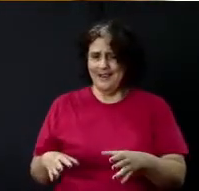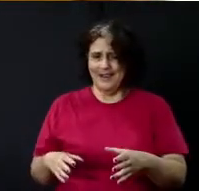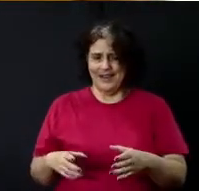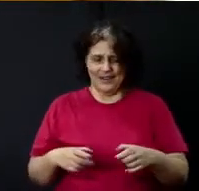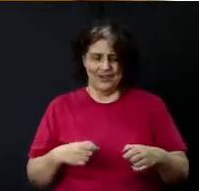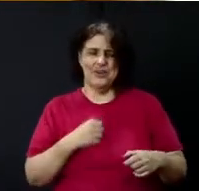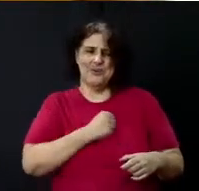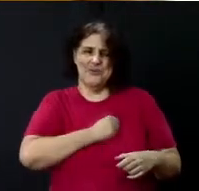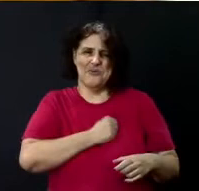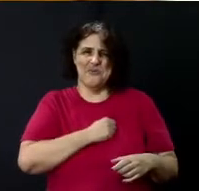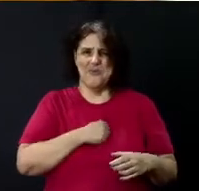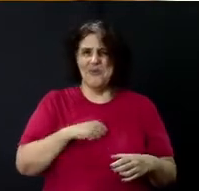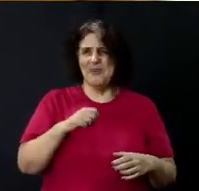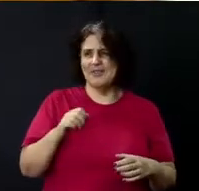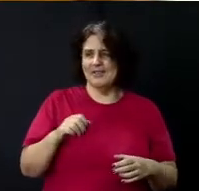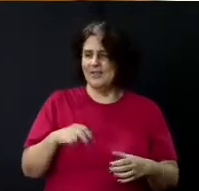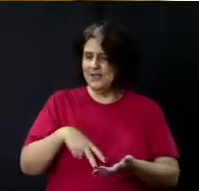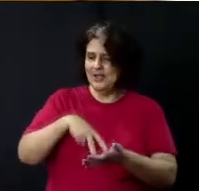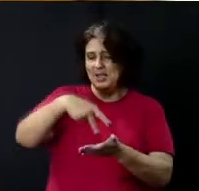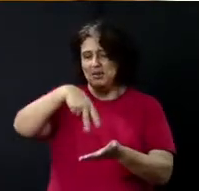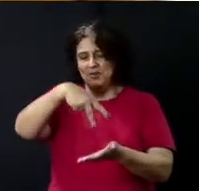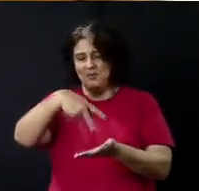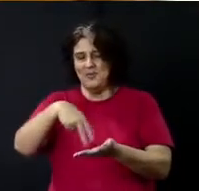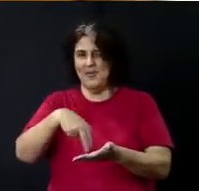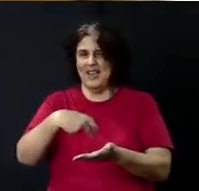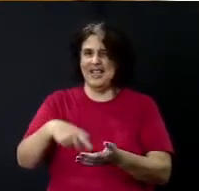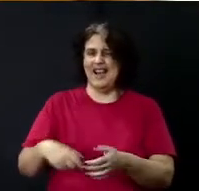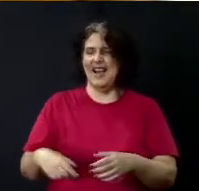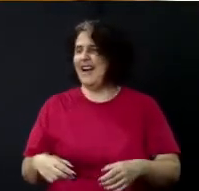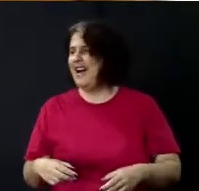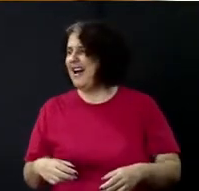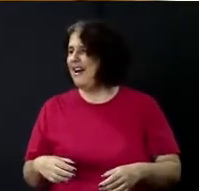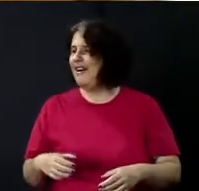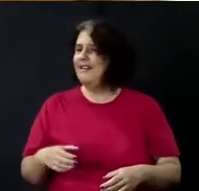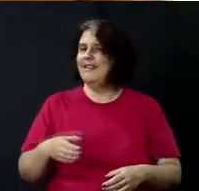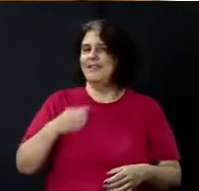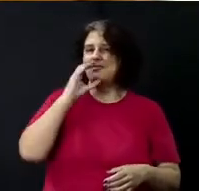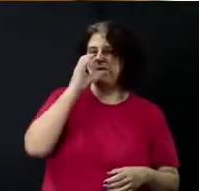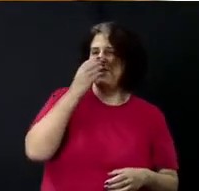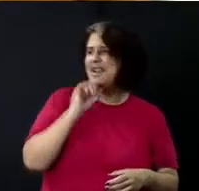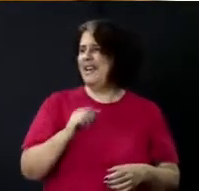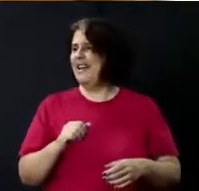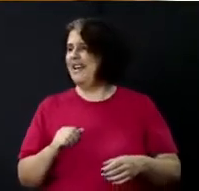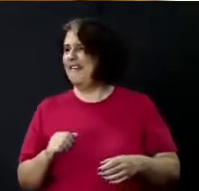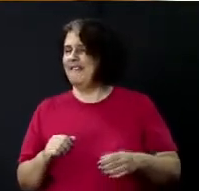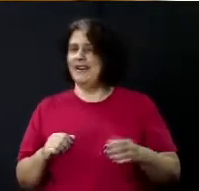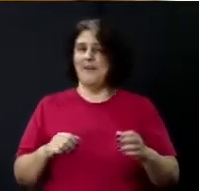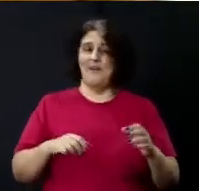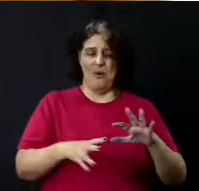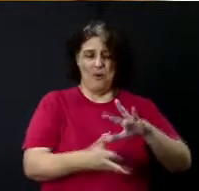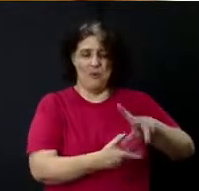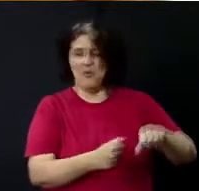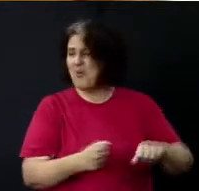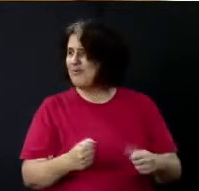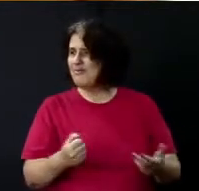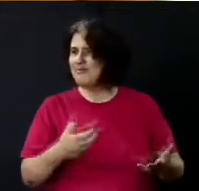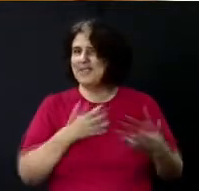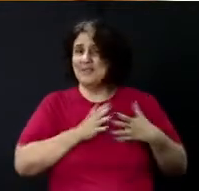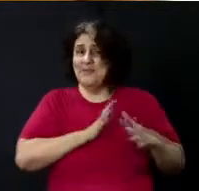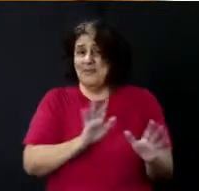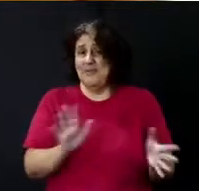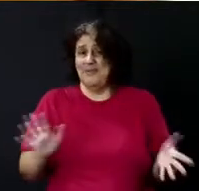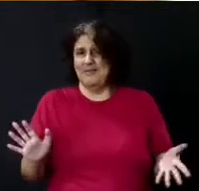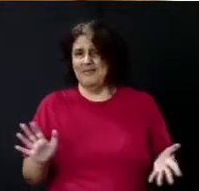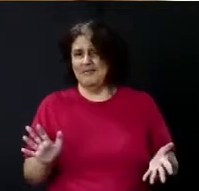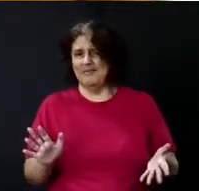O mundo do cristão é um novo mundo. É uma nova família. O que nós